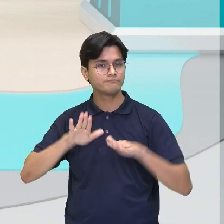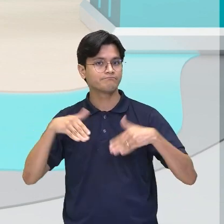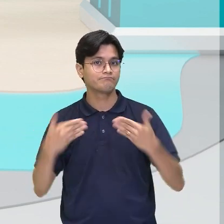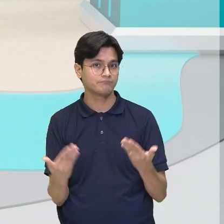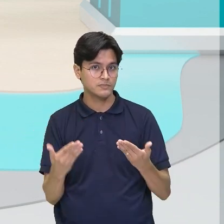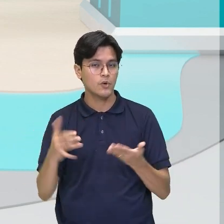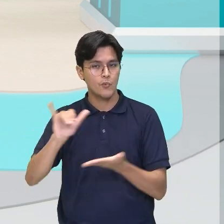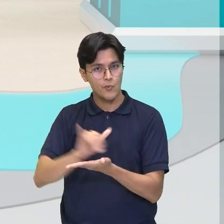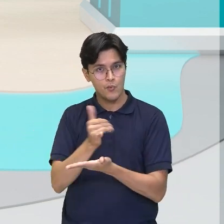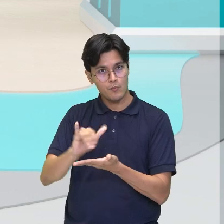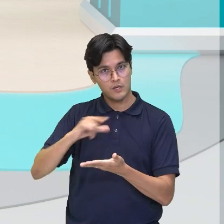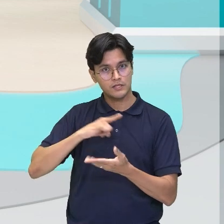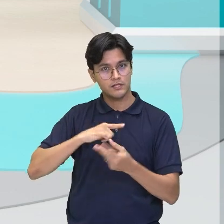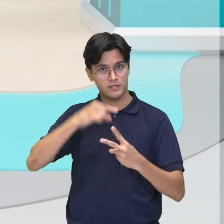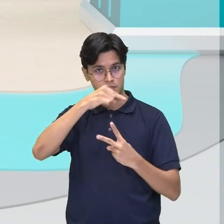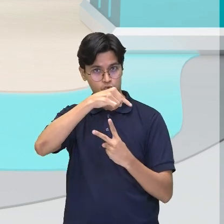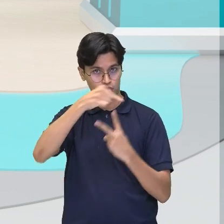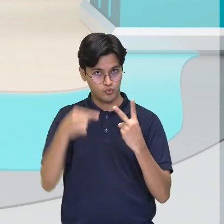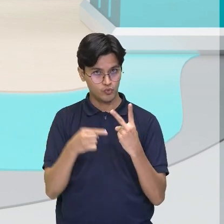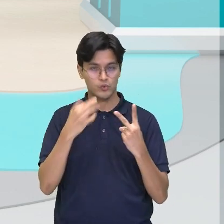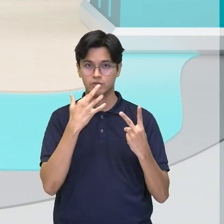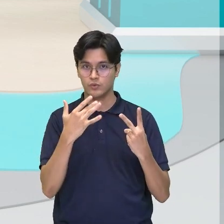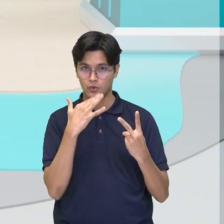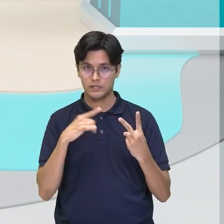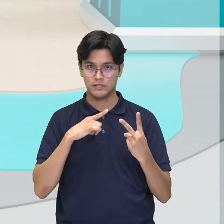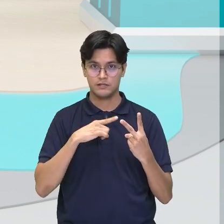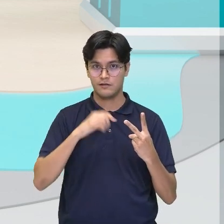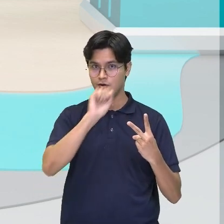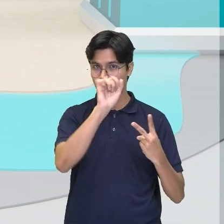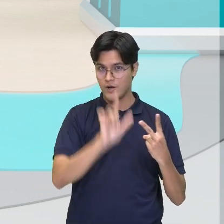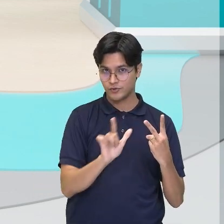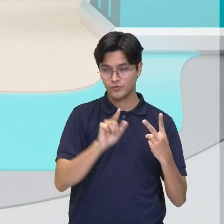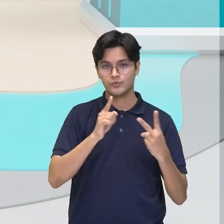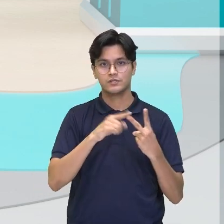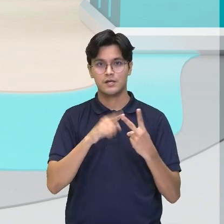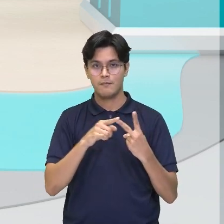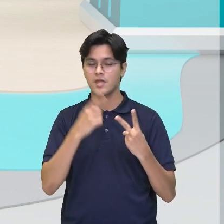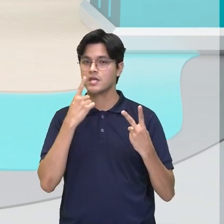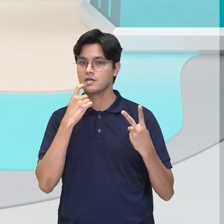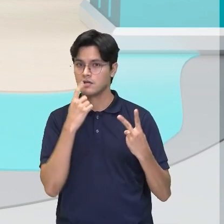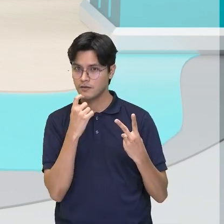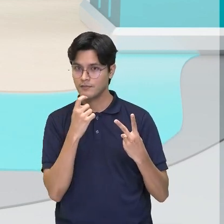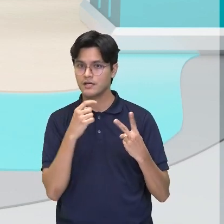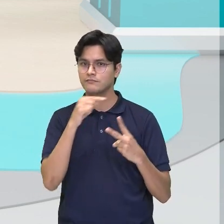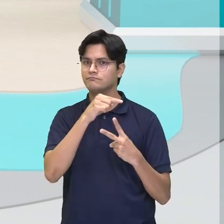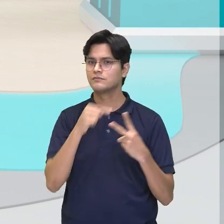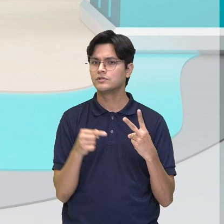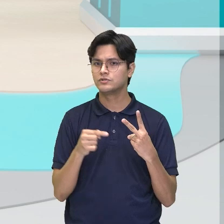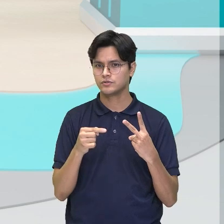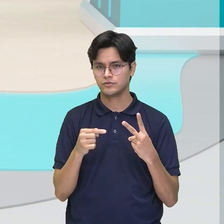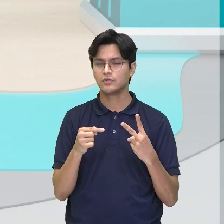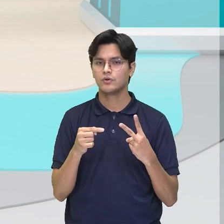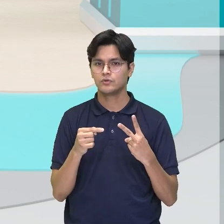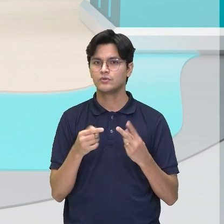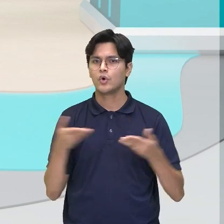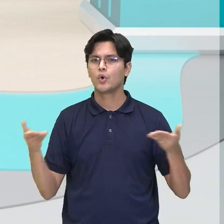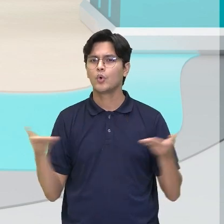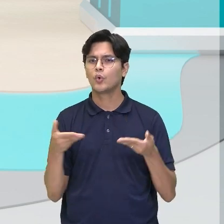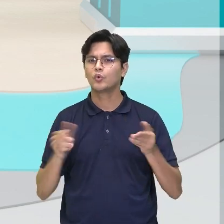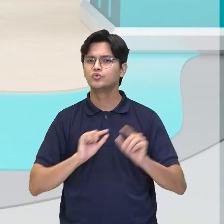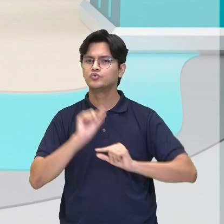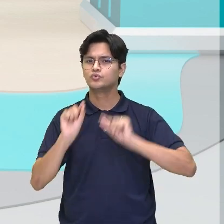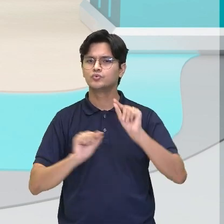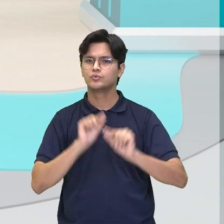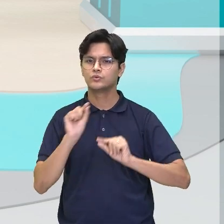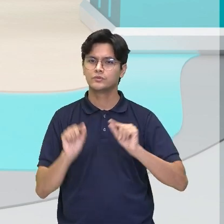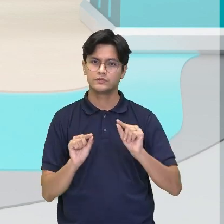duas cores, o azul e o vermelho, certo? E eles trazem hoje, está sendo reconhecido, às vezes